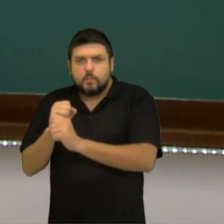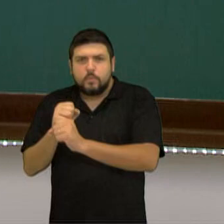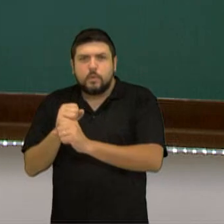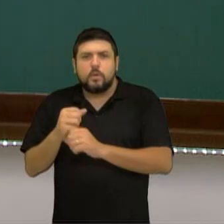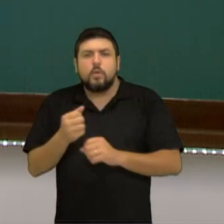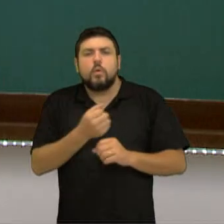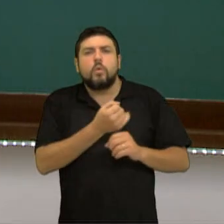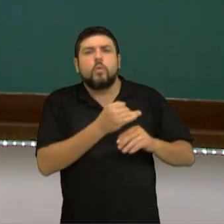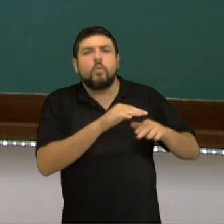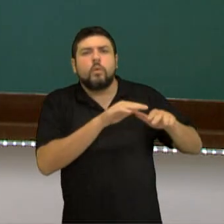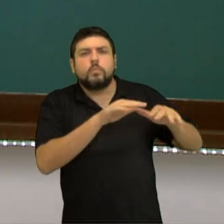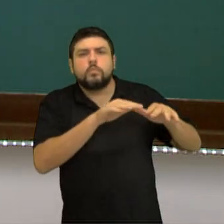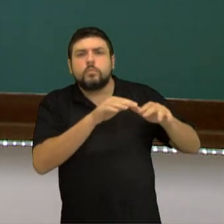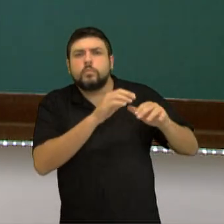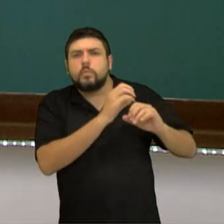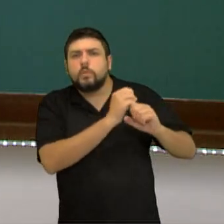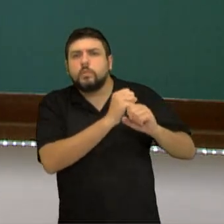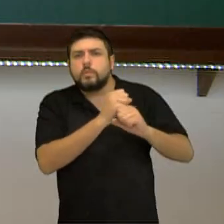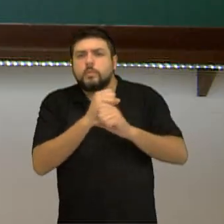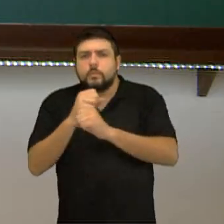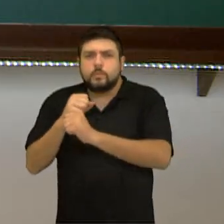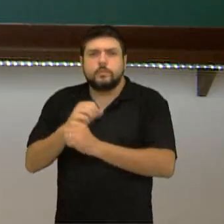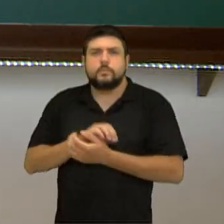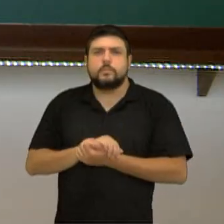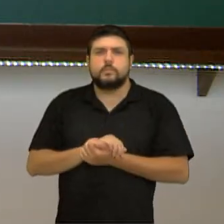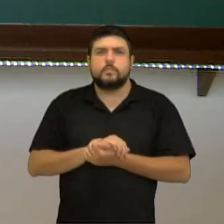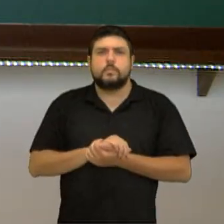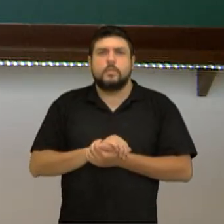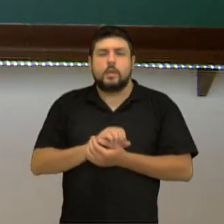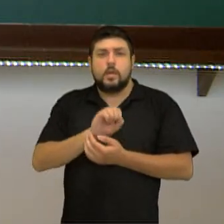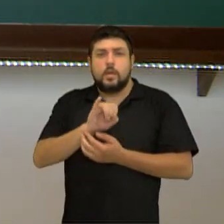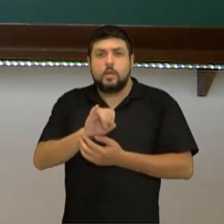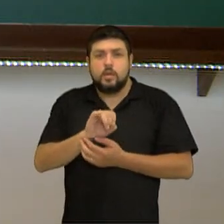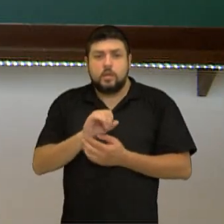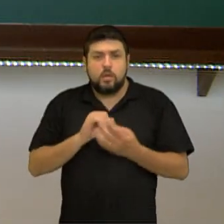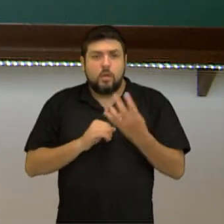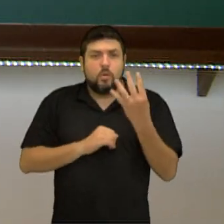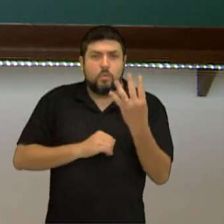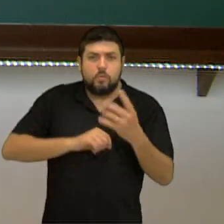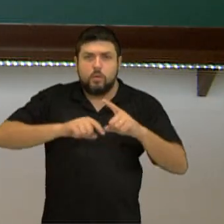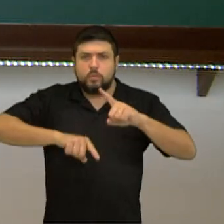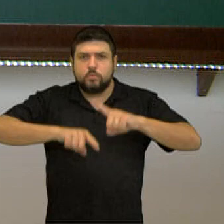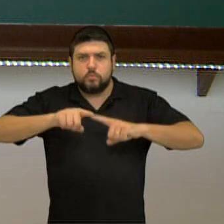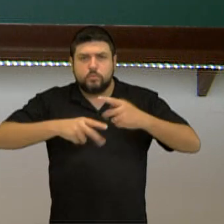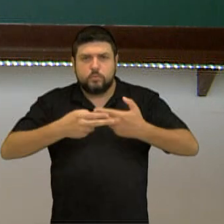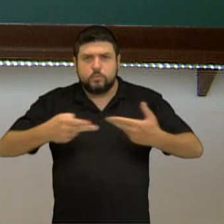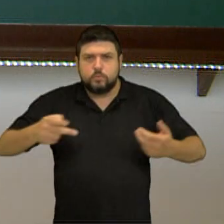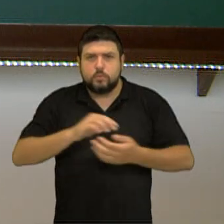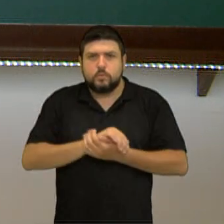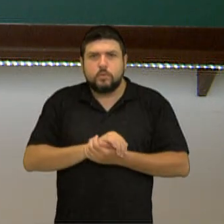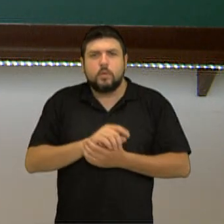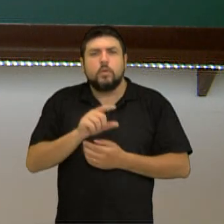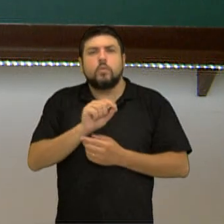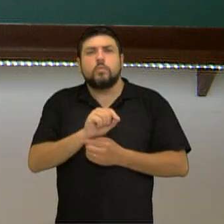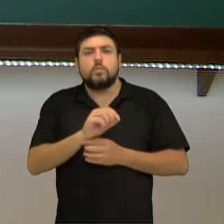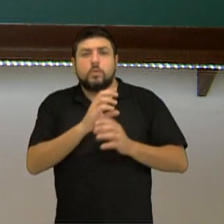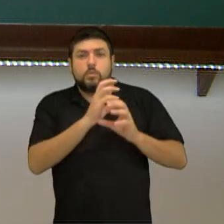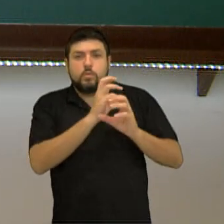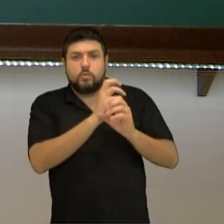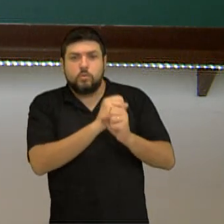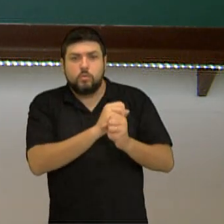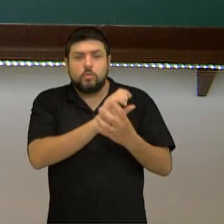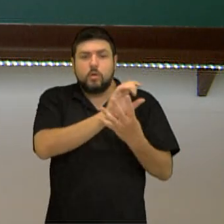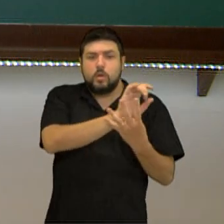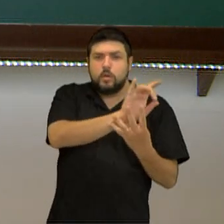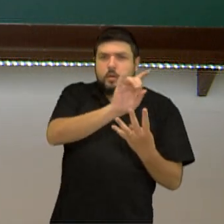que apresenta aquele corpo. Ou seja, se eu tiver lá 4 objetos, eu vou somar vetorialmente, aqui é